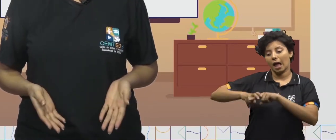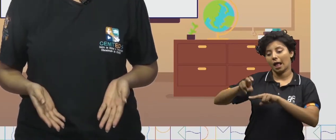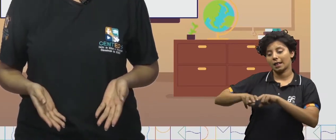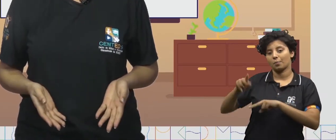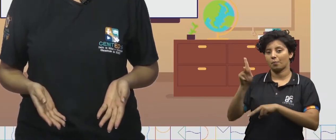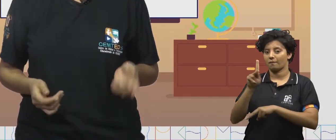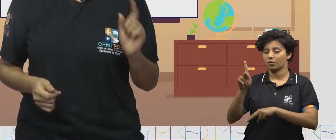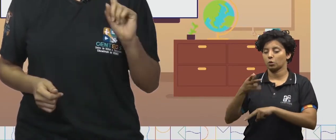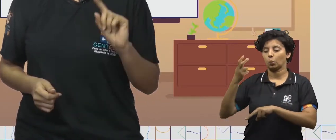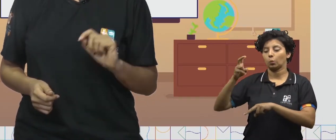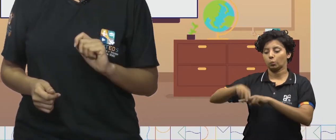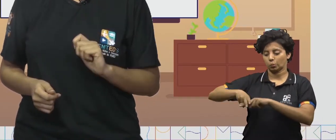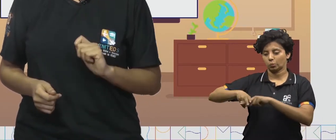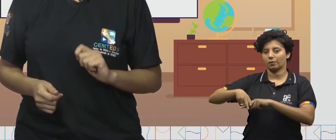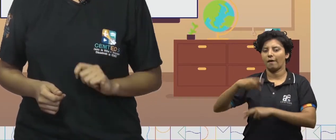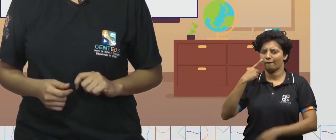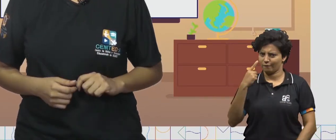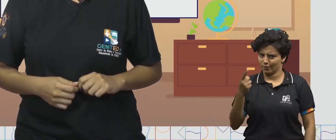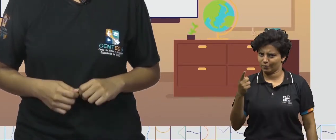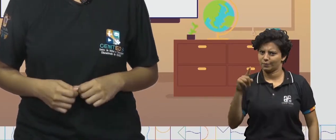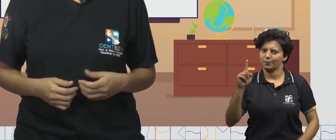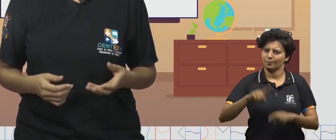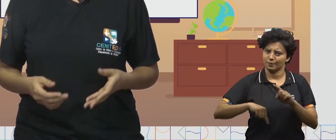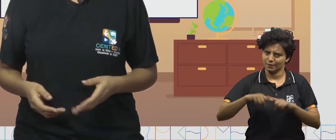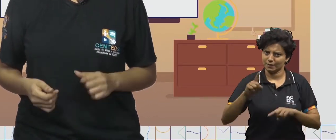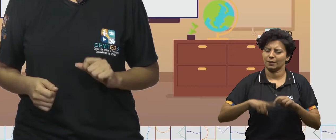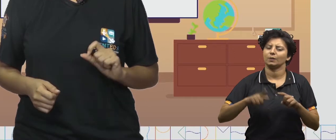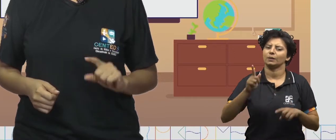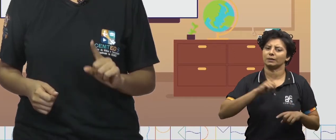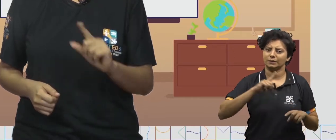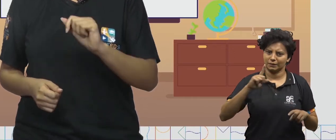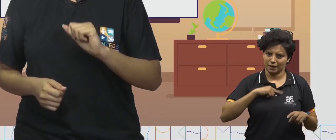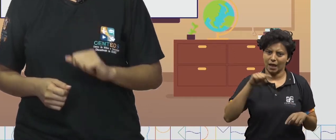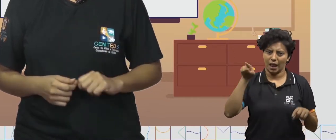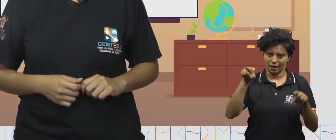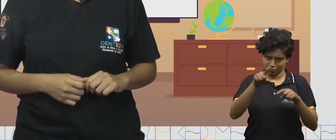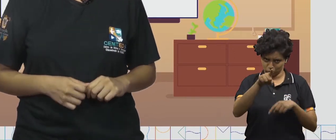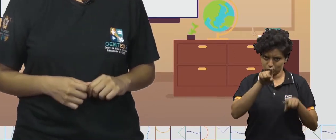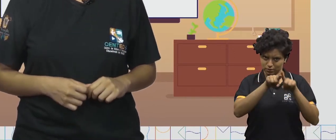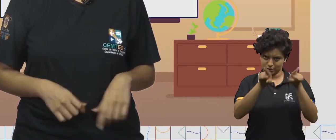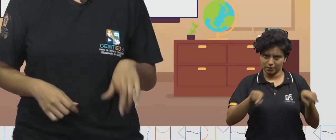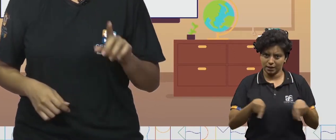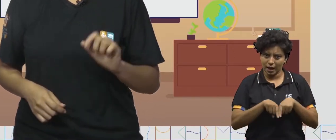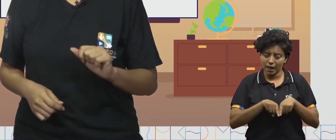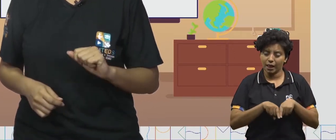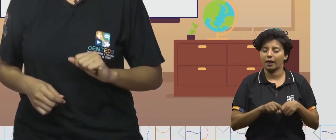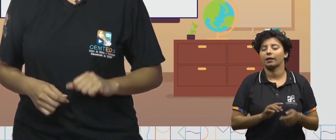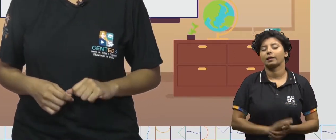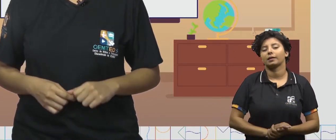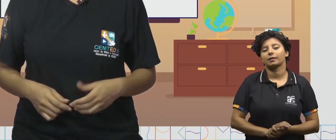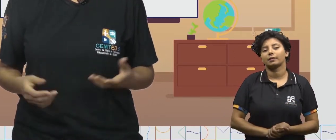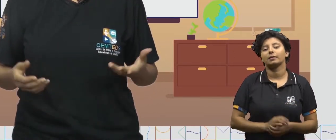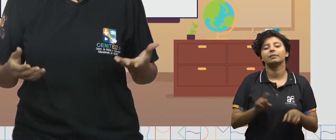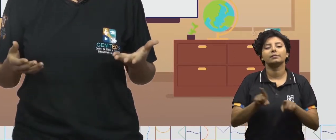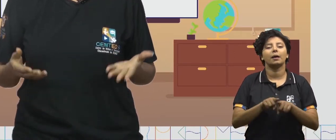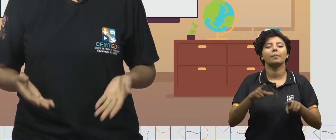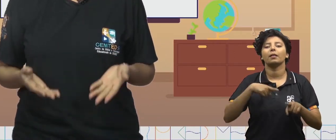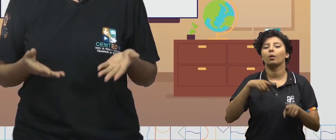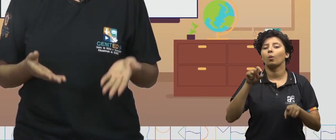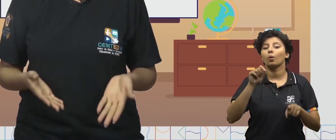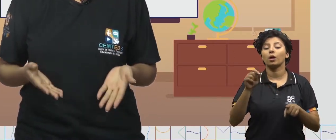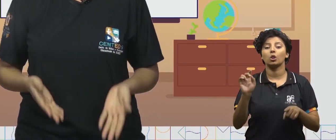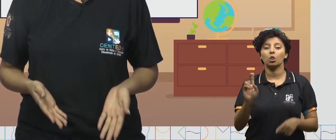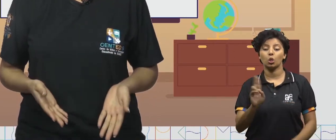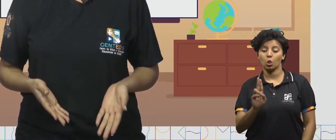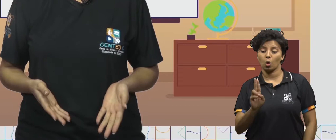professor senta. Viu como esses objetos existem também em sua sala de aula? Inclusive, eles